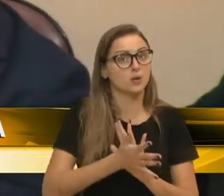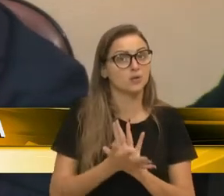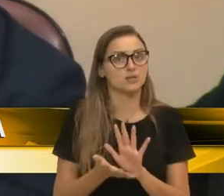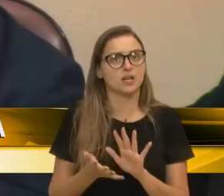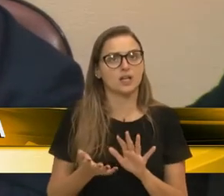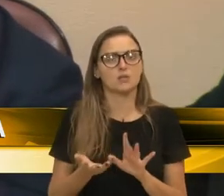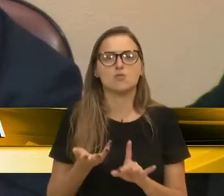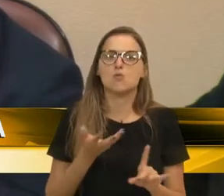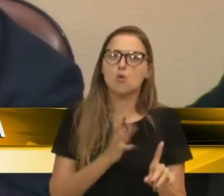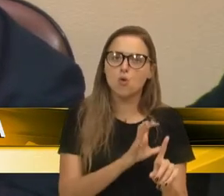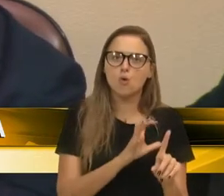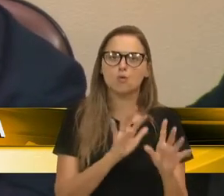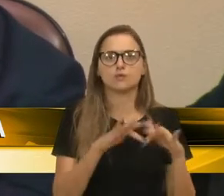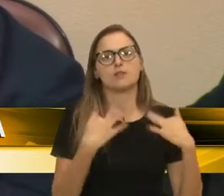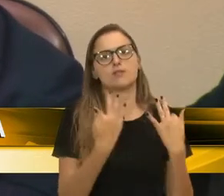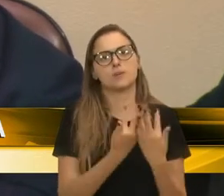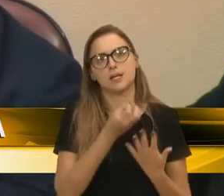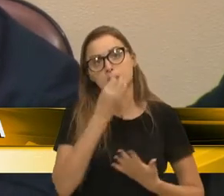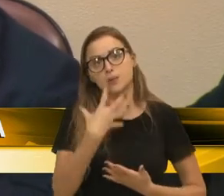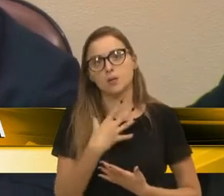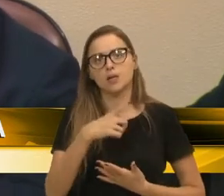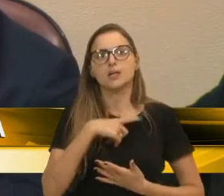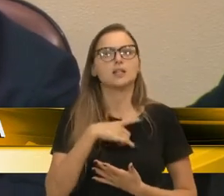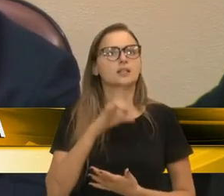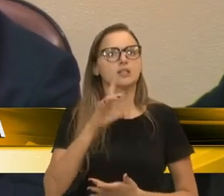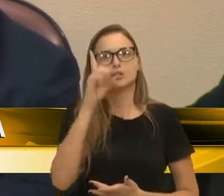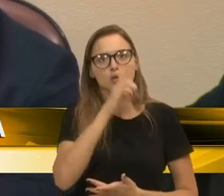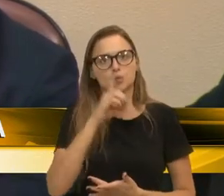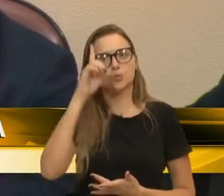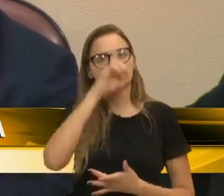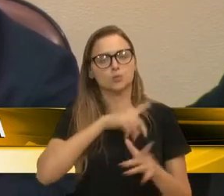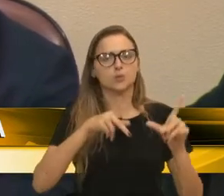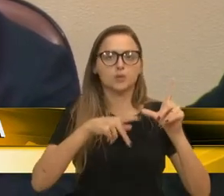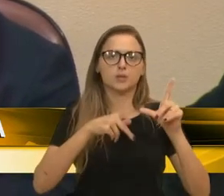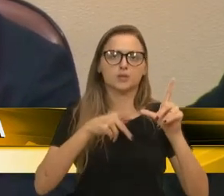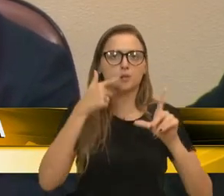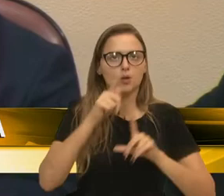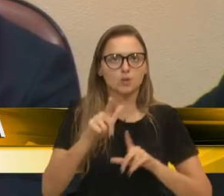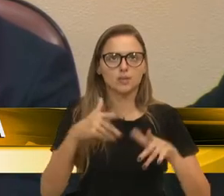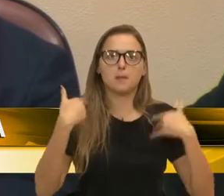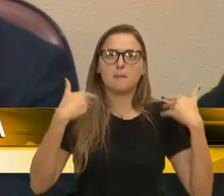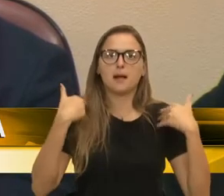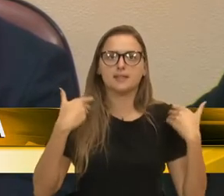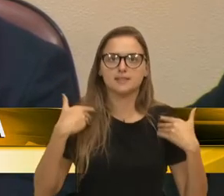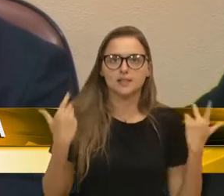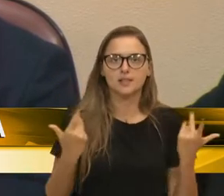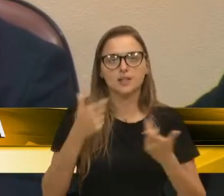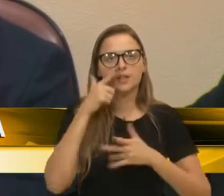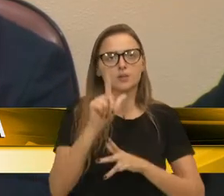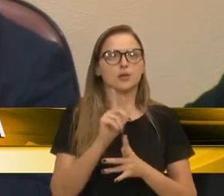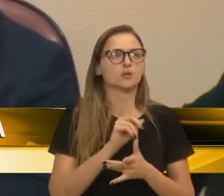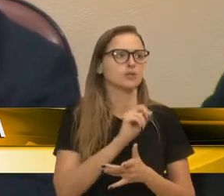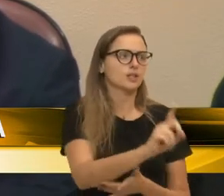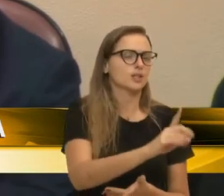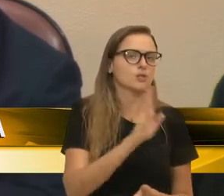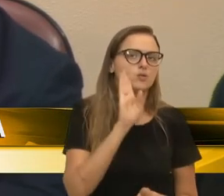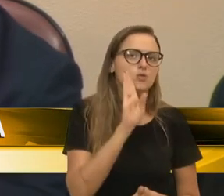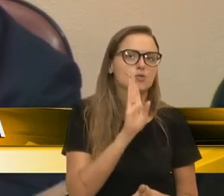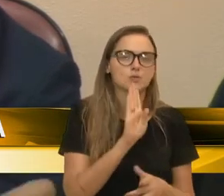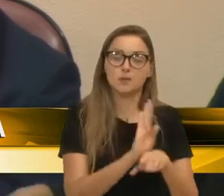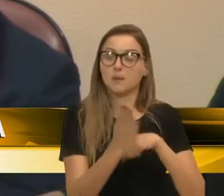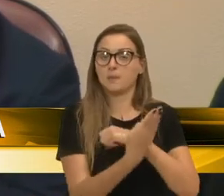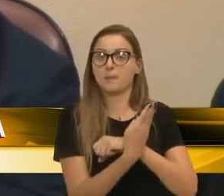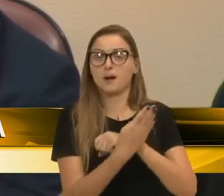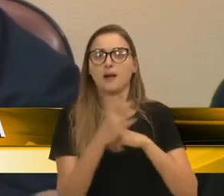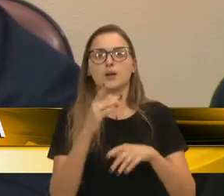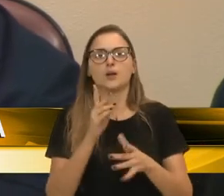um monte de famílias que só tem o domingo e o passe livre para poderem frequentar os bairros, frequentar o centro,